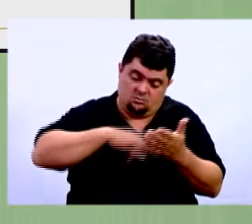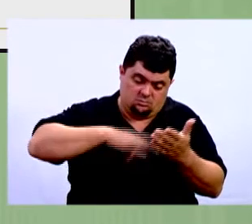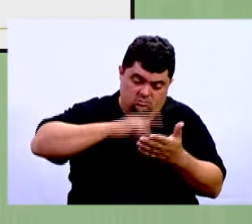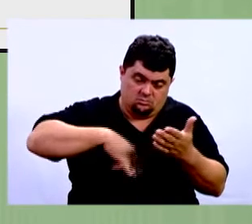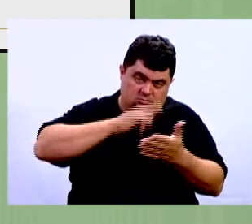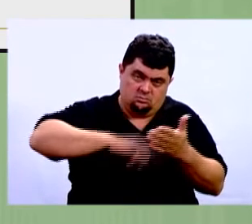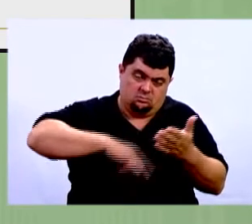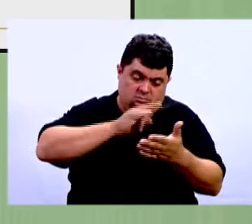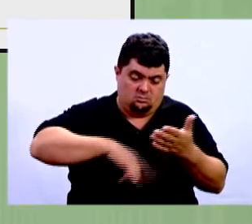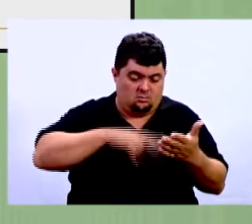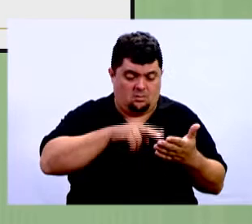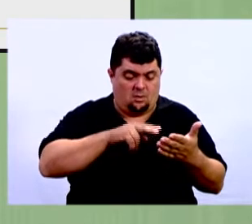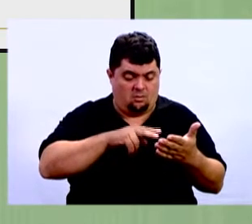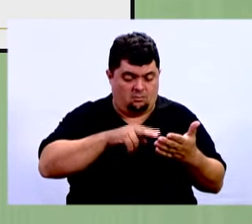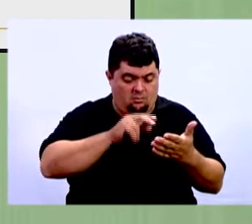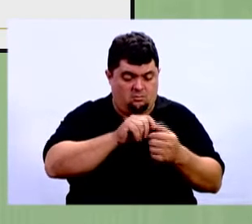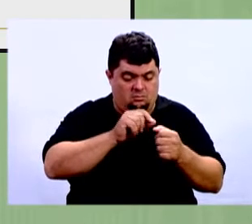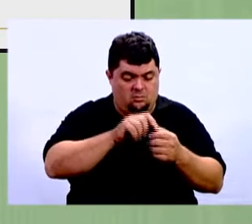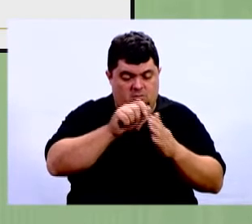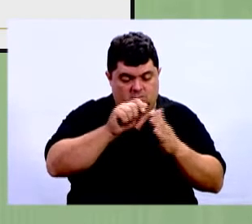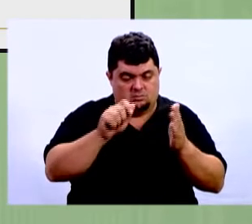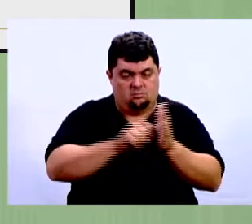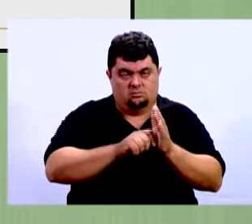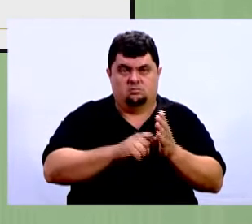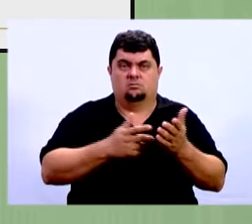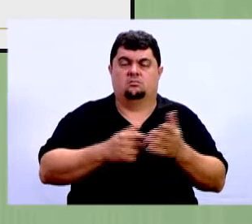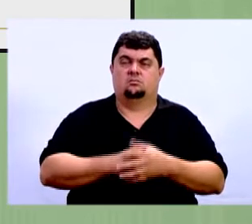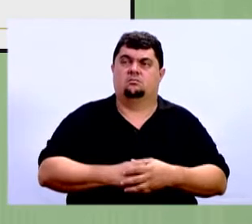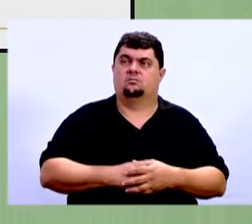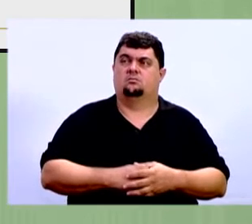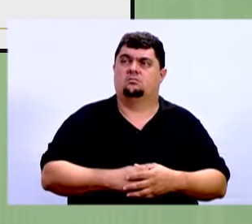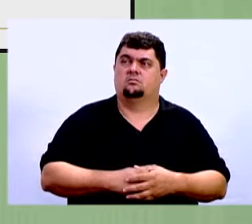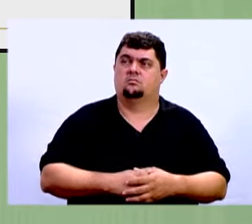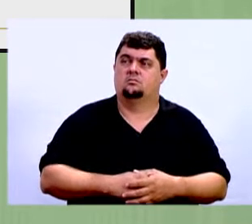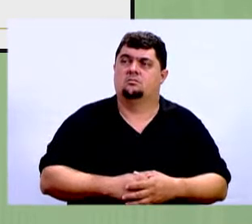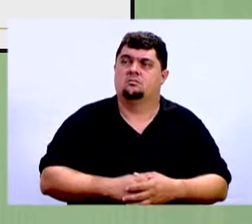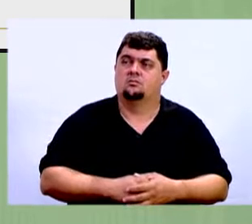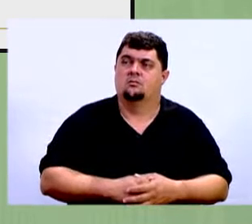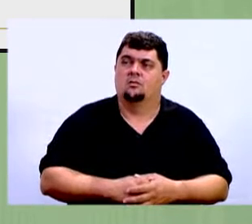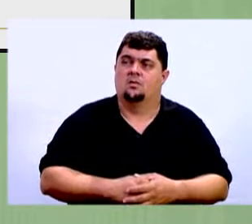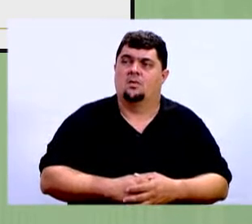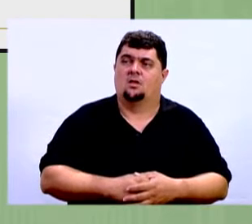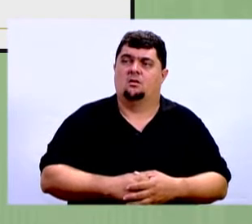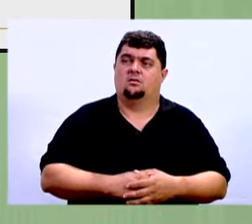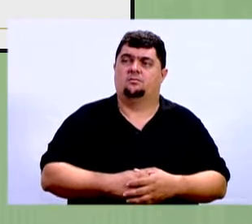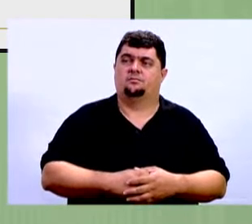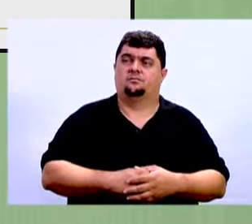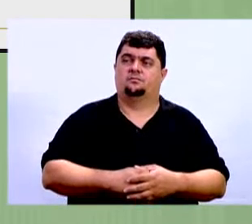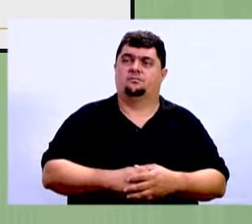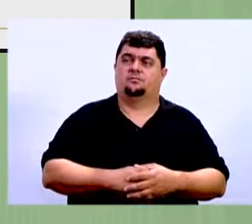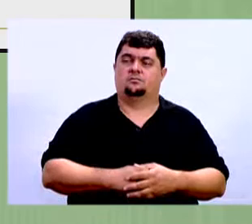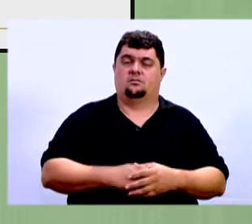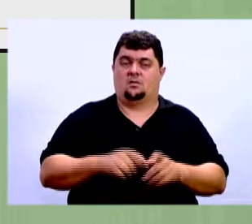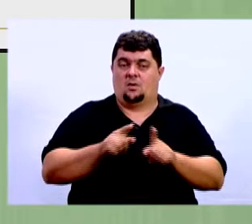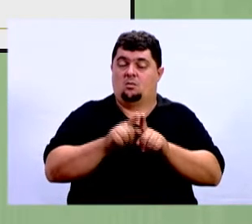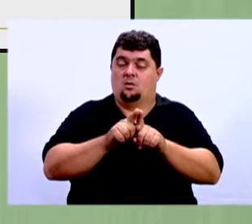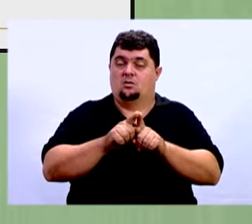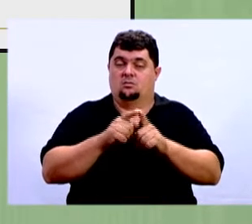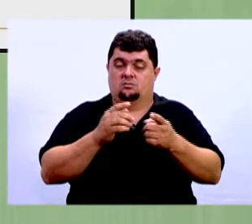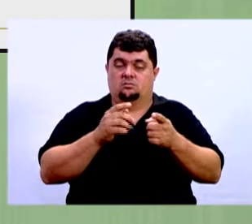vai analisar esse documento. Foi feita uma ata e você vai fazer uma análise disso. Uma pesquisa bibliográfica, ela